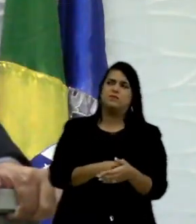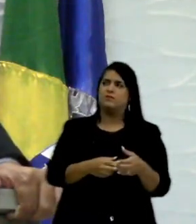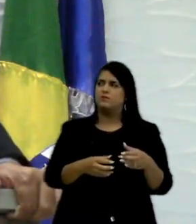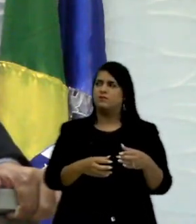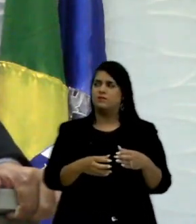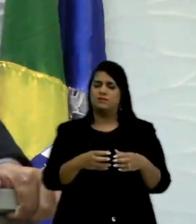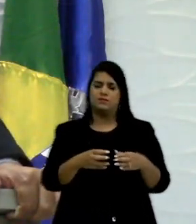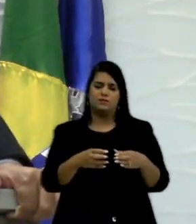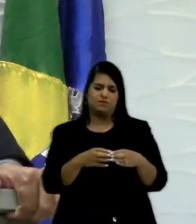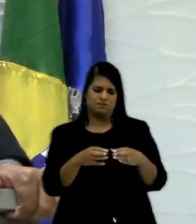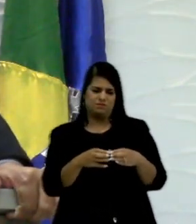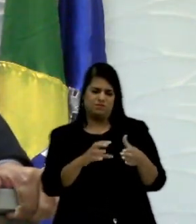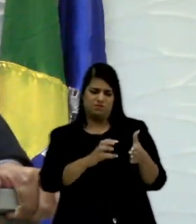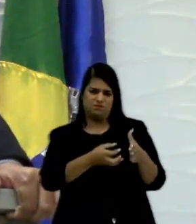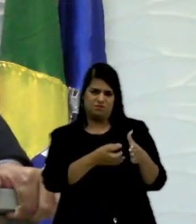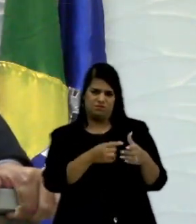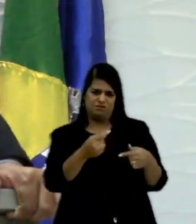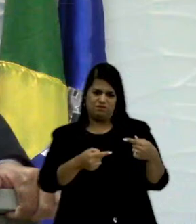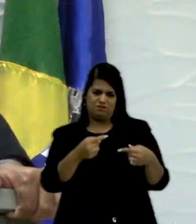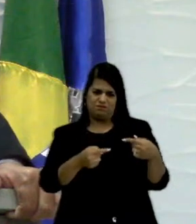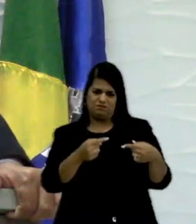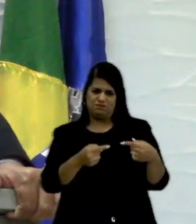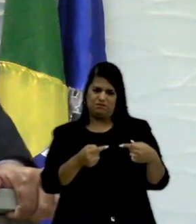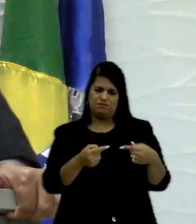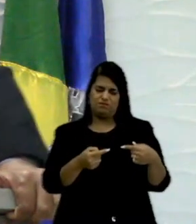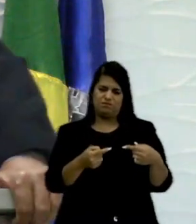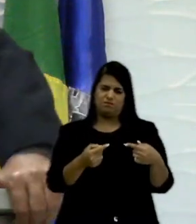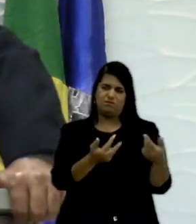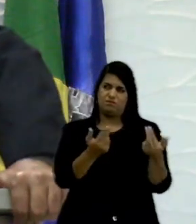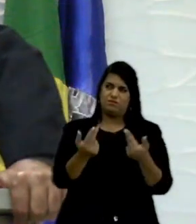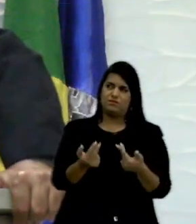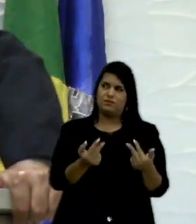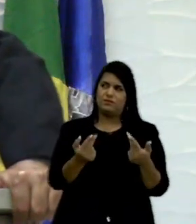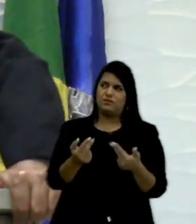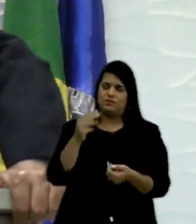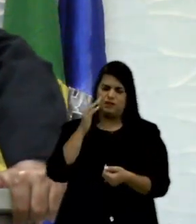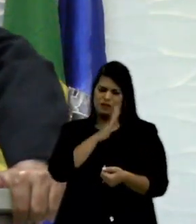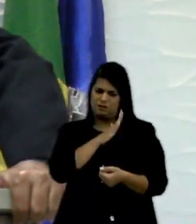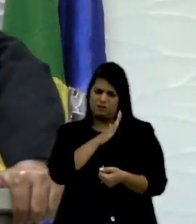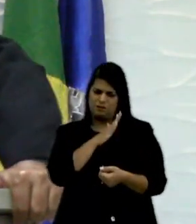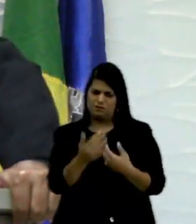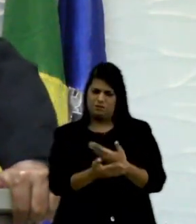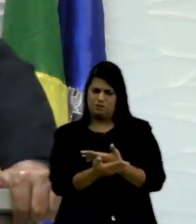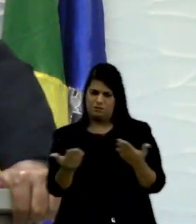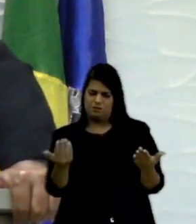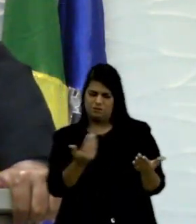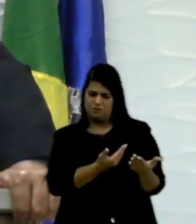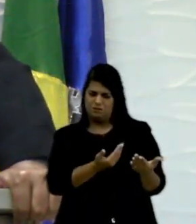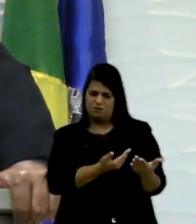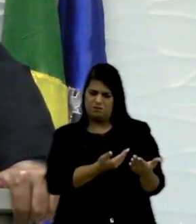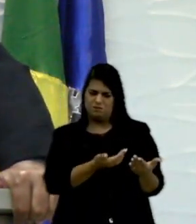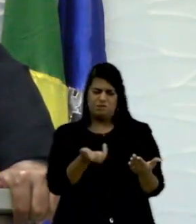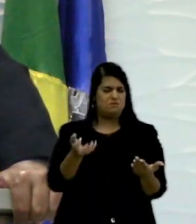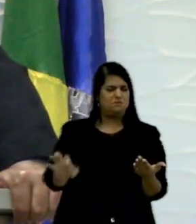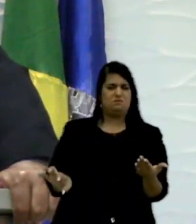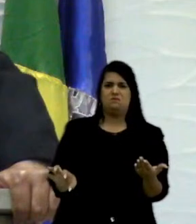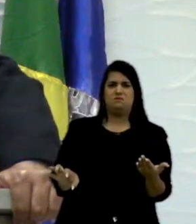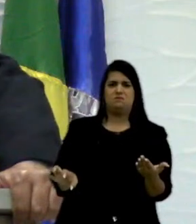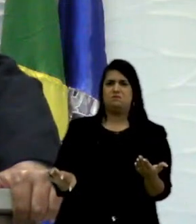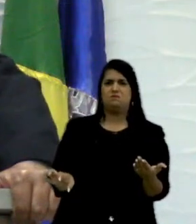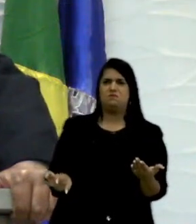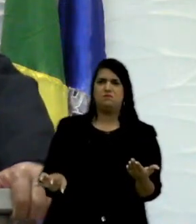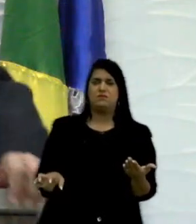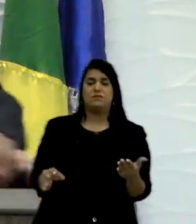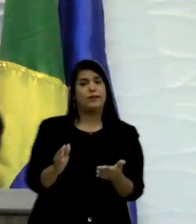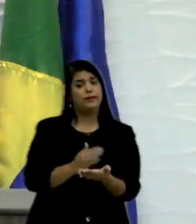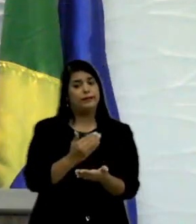também. Exige isso. E eu não tenho maldade com ninguém. Jamais eu vou ter maldade com nenhum colega meu aqui. Ó. Nenhum. Nenhum. Tem vezes que eu brigo